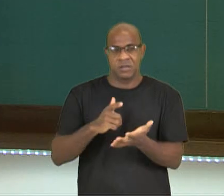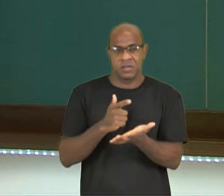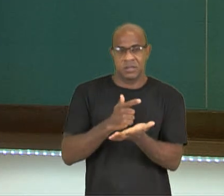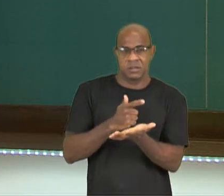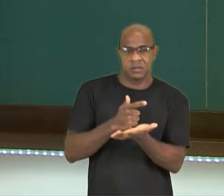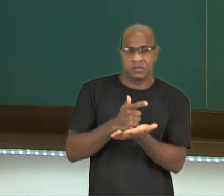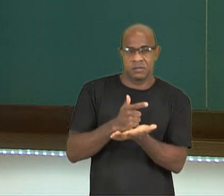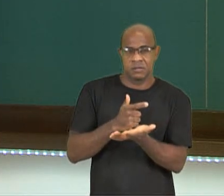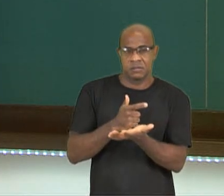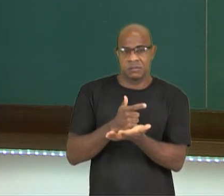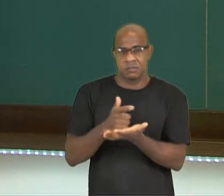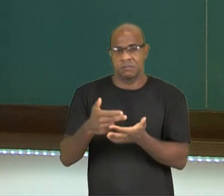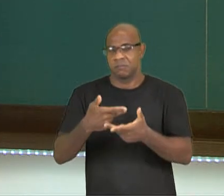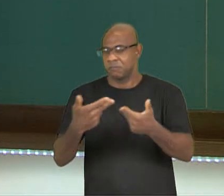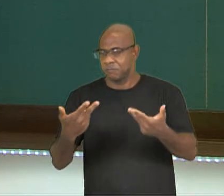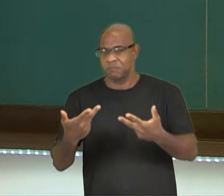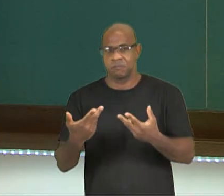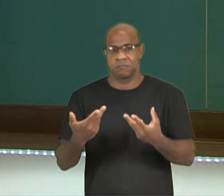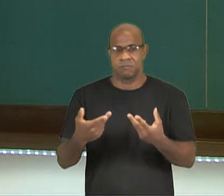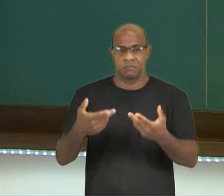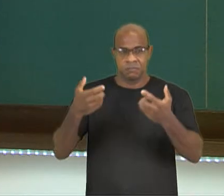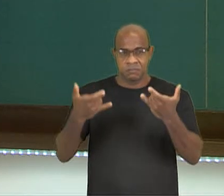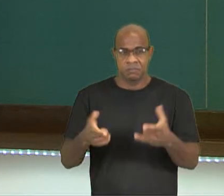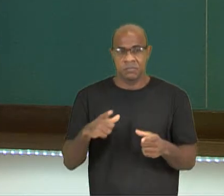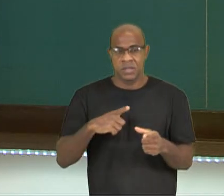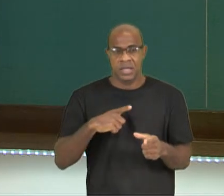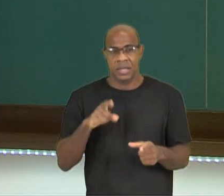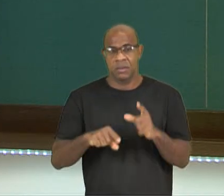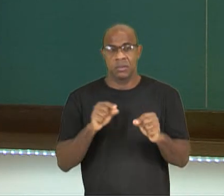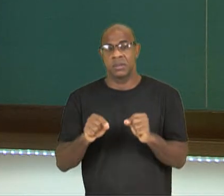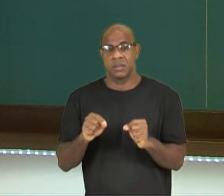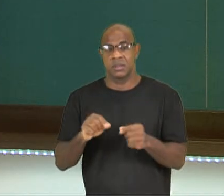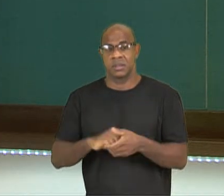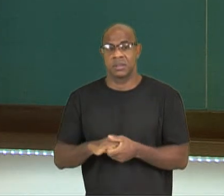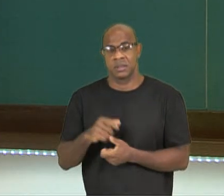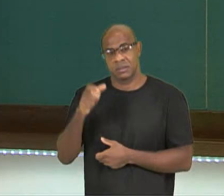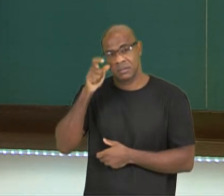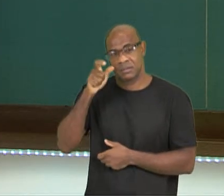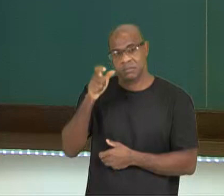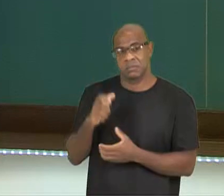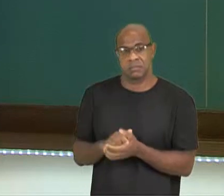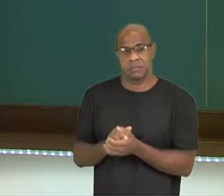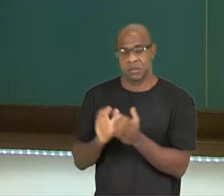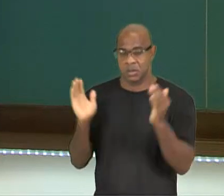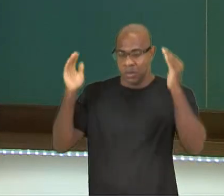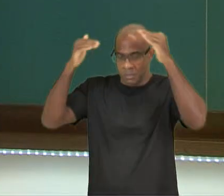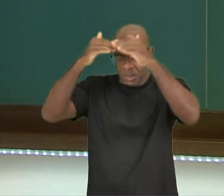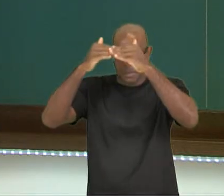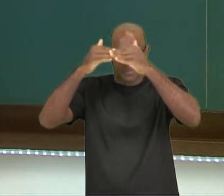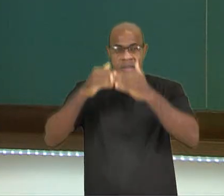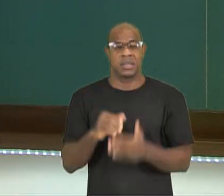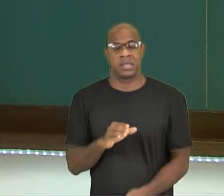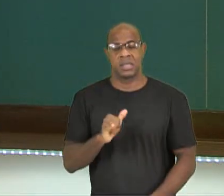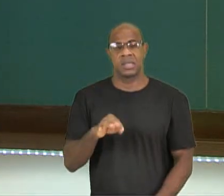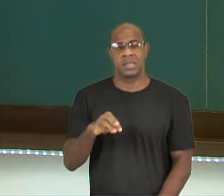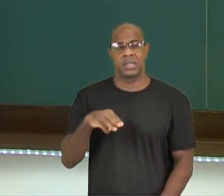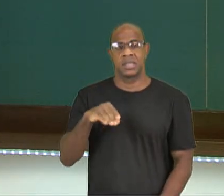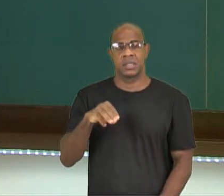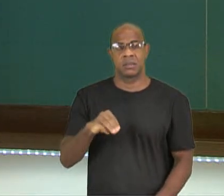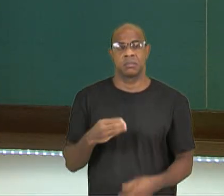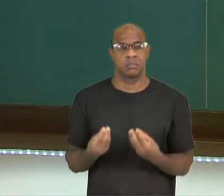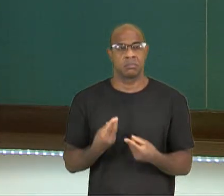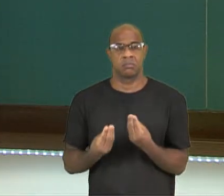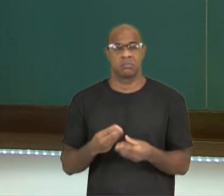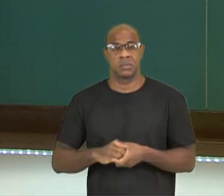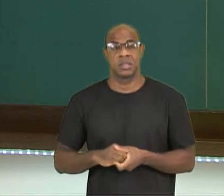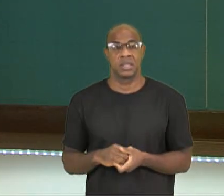Papa Sisto, que era o tio do Papa Júlio II. Você vê como está o nepotismo nessa história, tá?